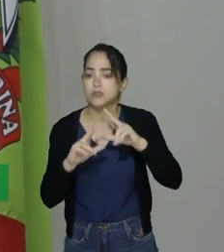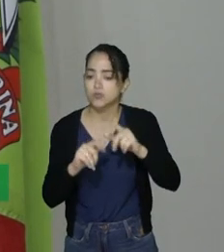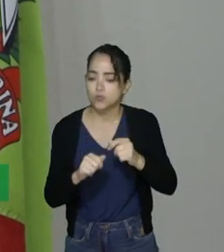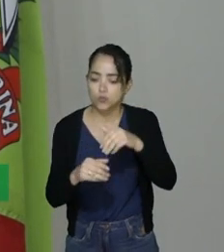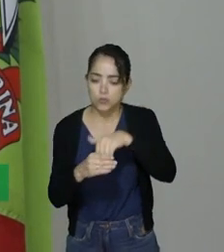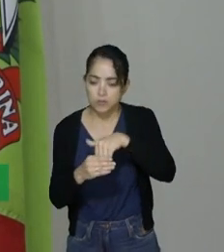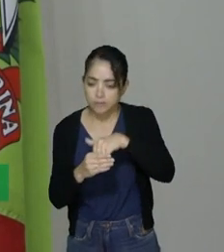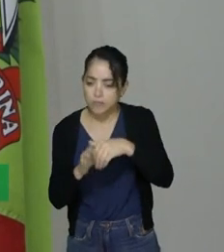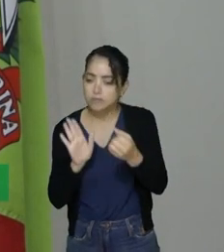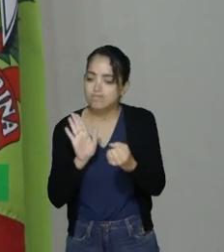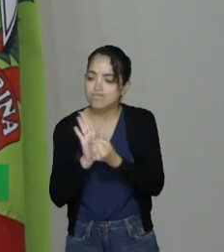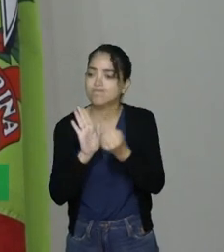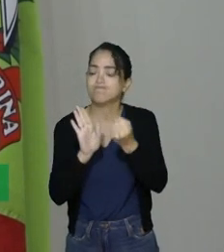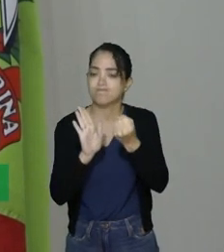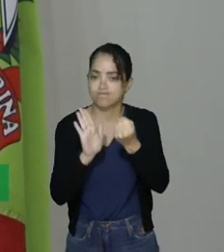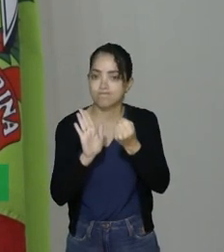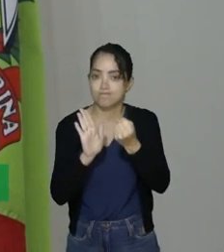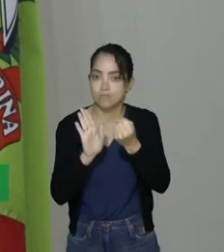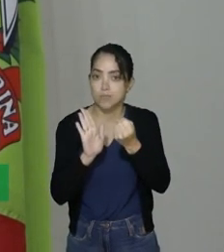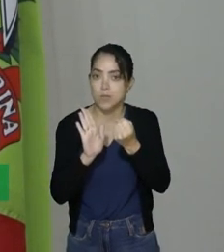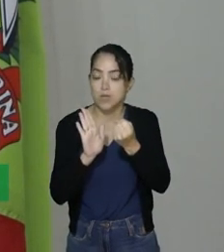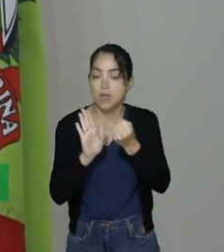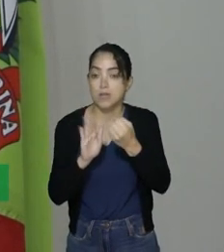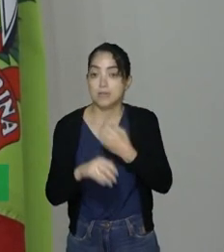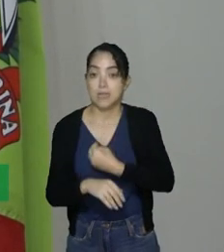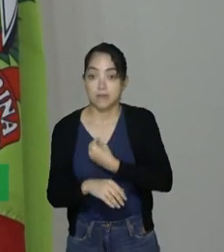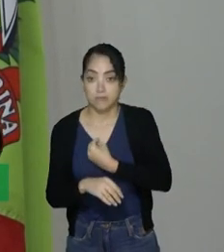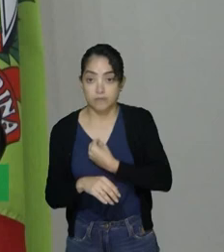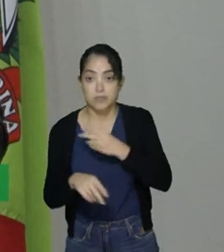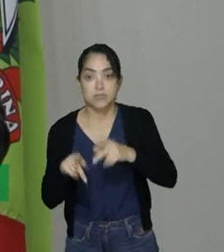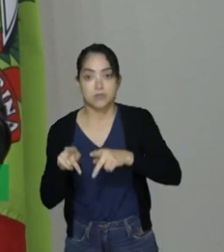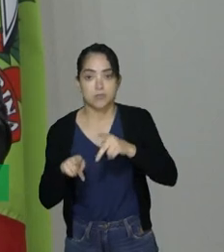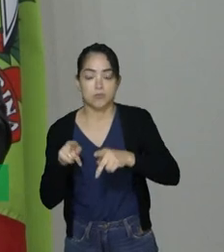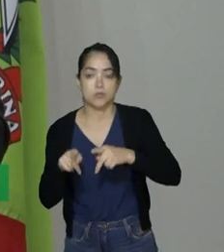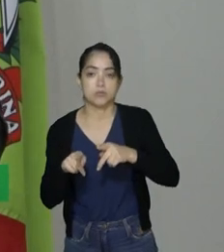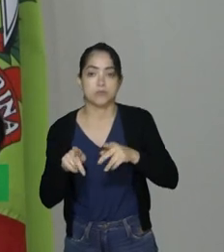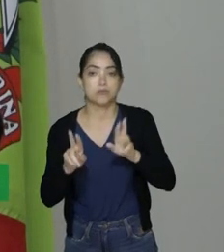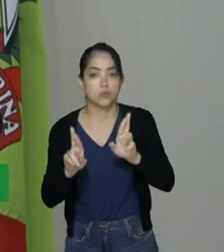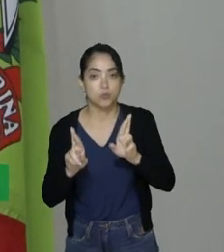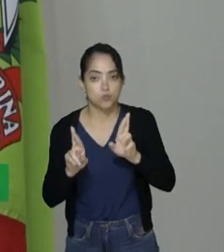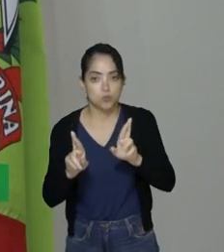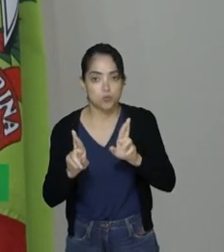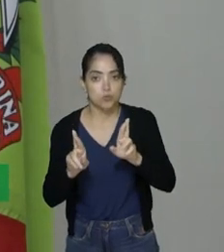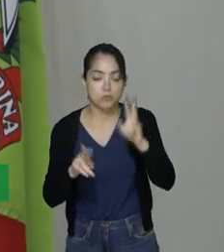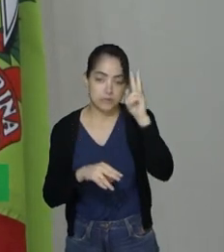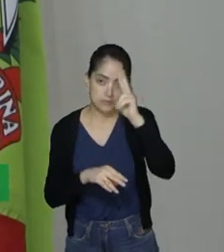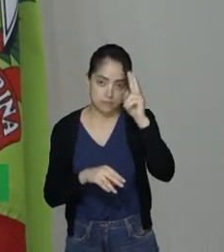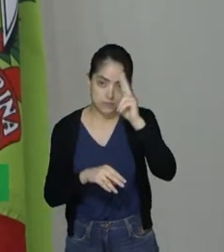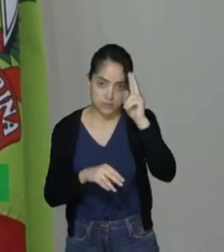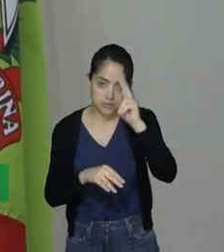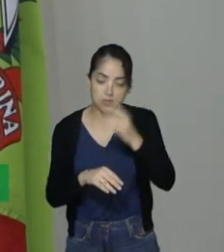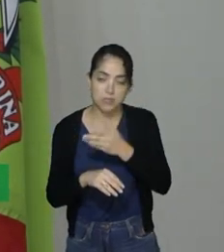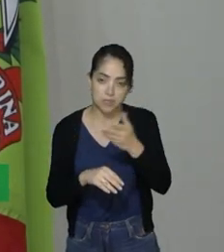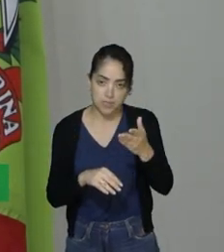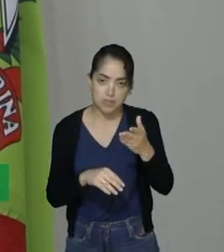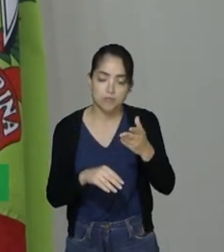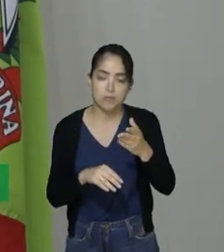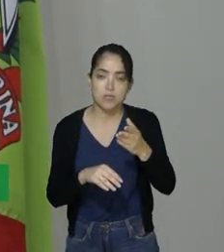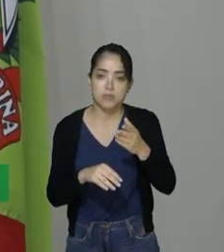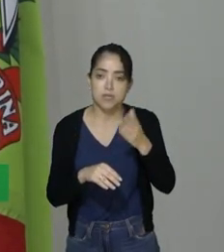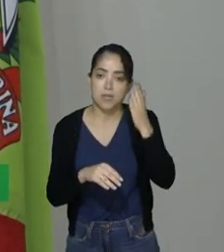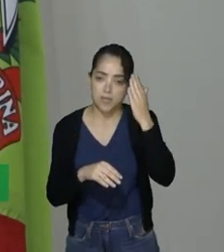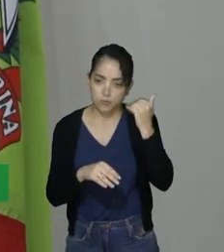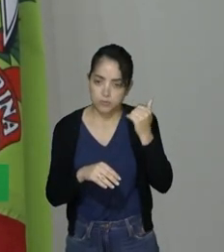tem um impacto direto na vida das pessoas. Então, eu torço também que sempre se lembrem disso, e eu sei que irão